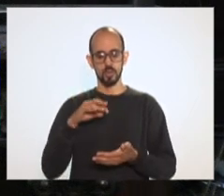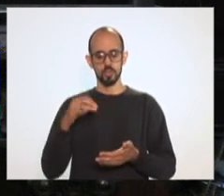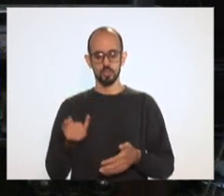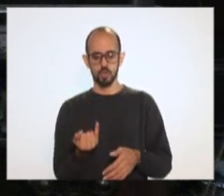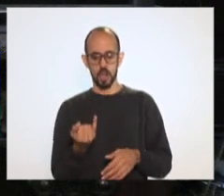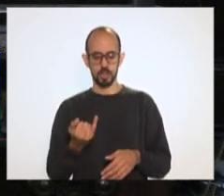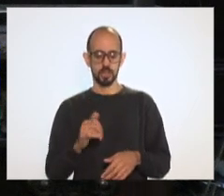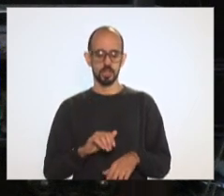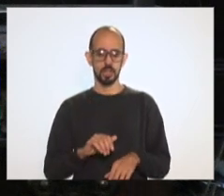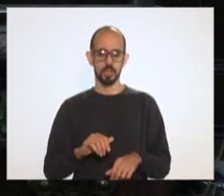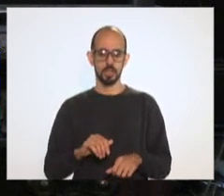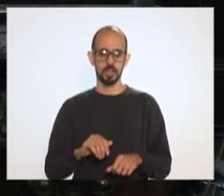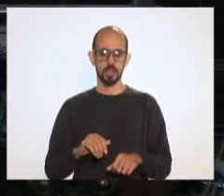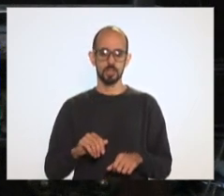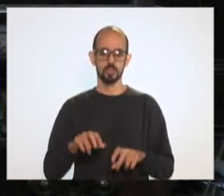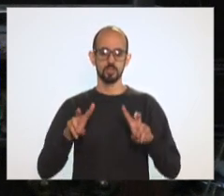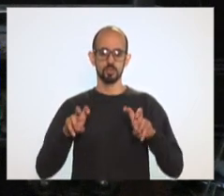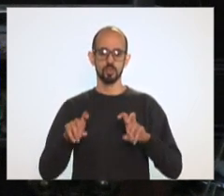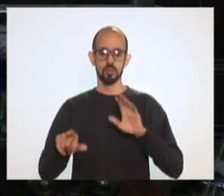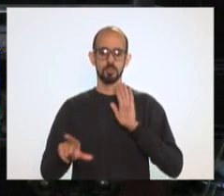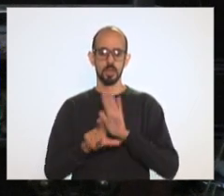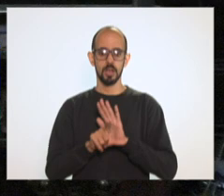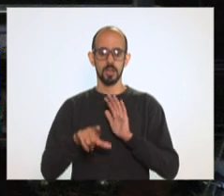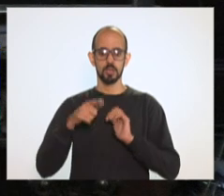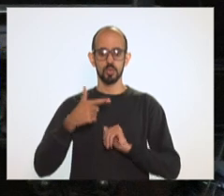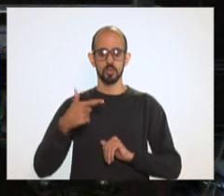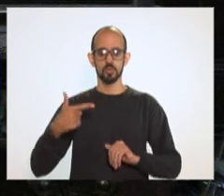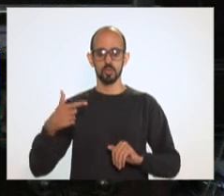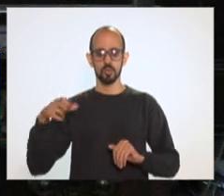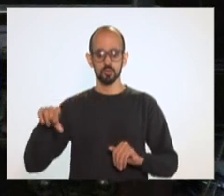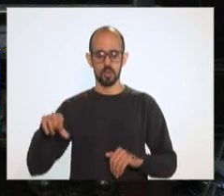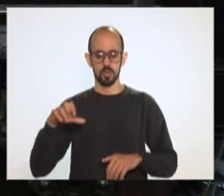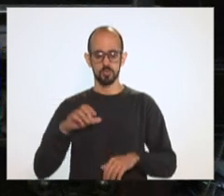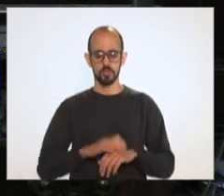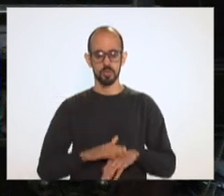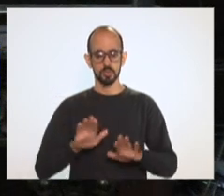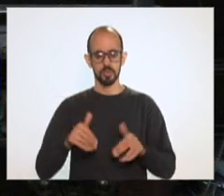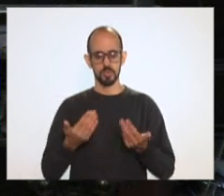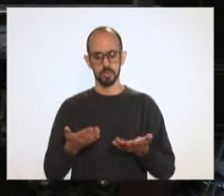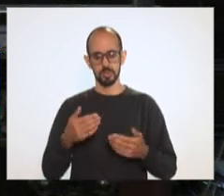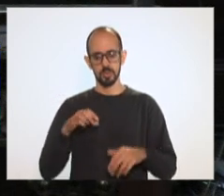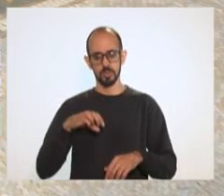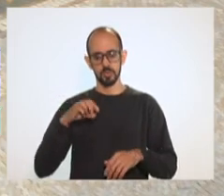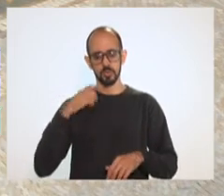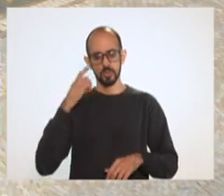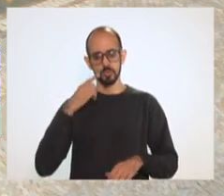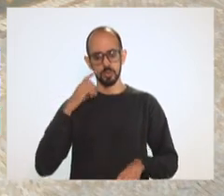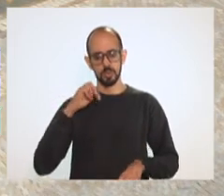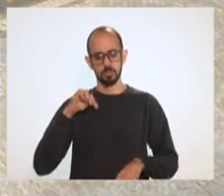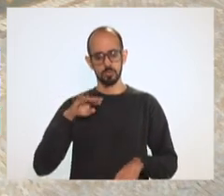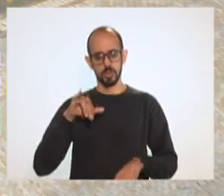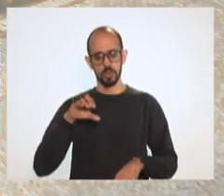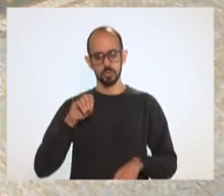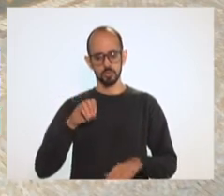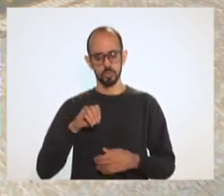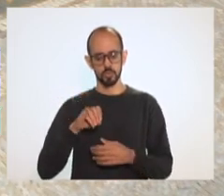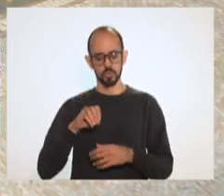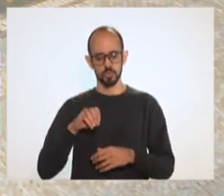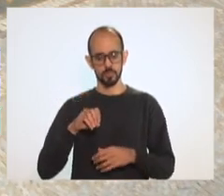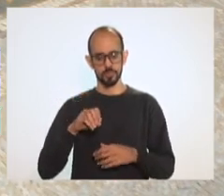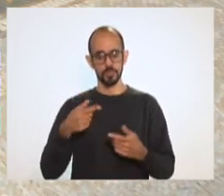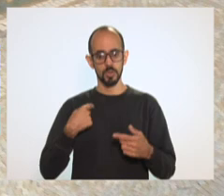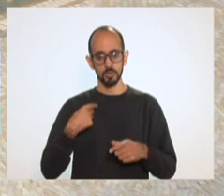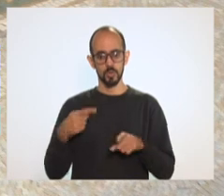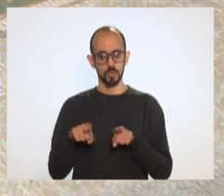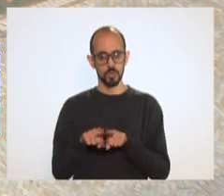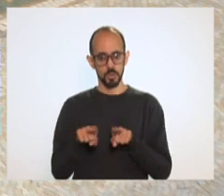a lei 8184 deputado Márcio Pacheco e vamos a terceira sessão é muito breve senhor presidente também fui procurado hoje